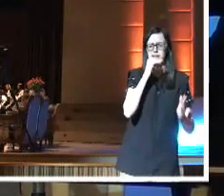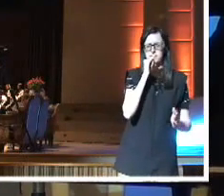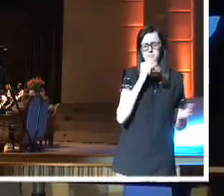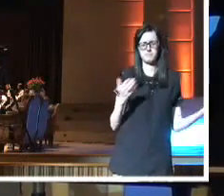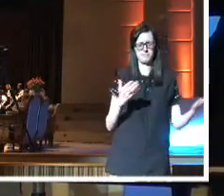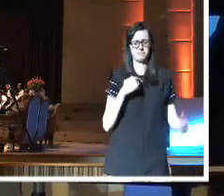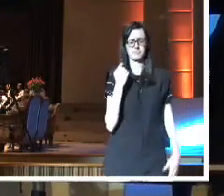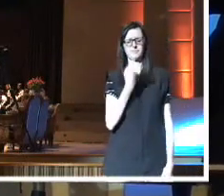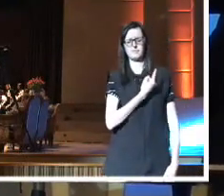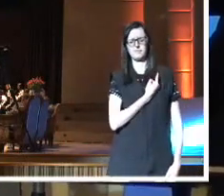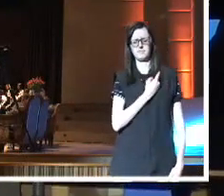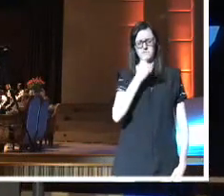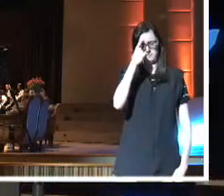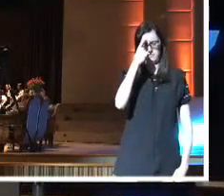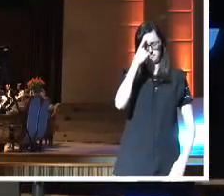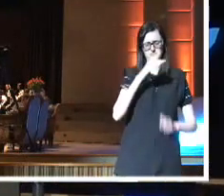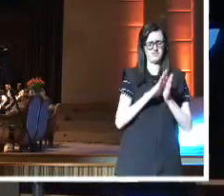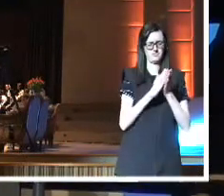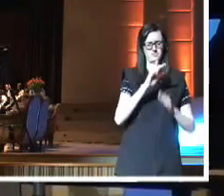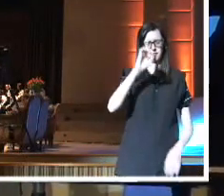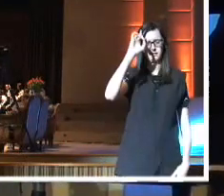vamos meditar na tua palavra,